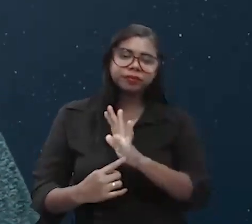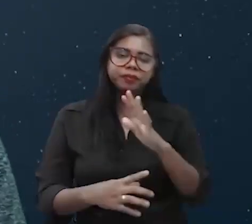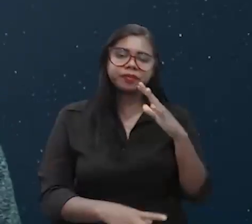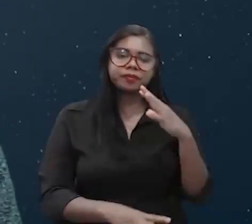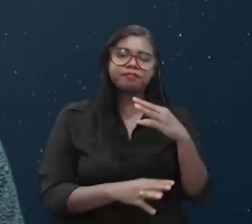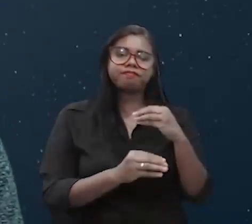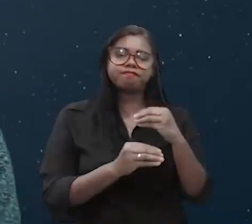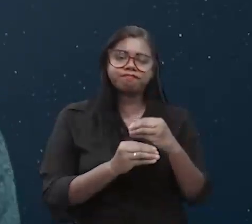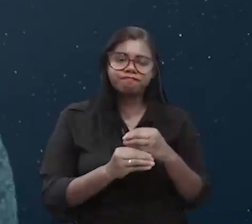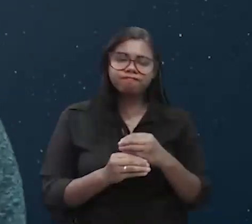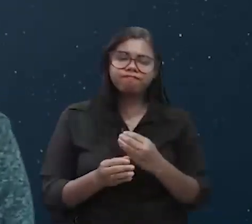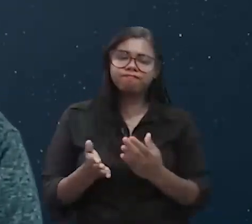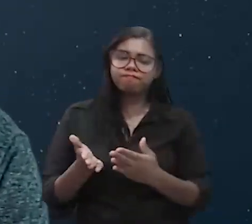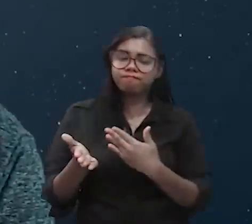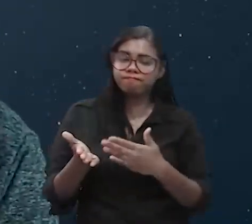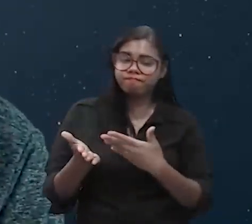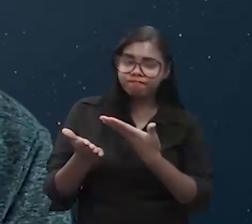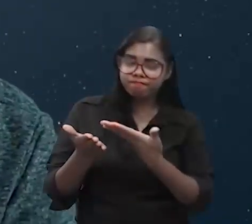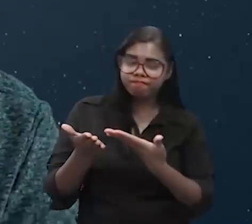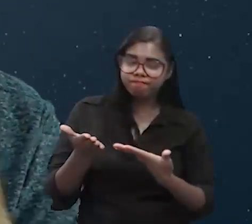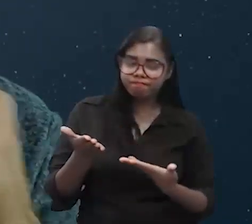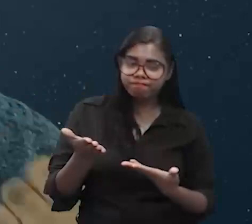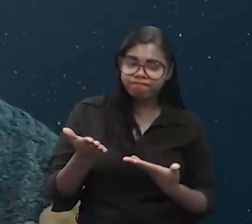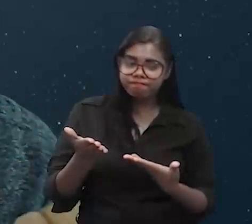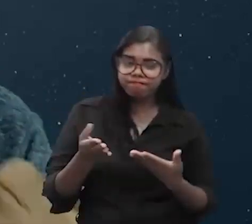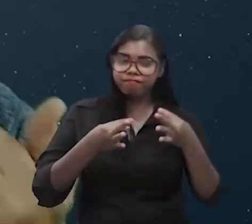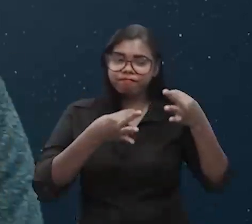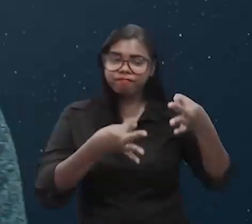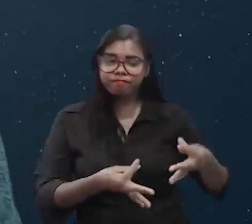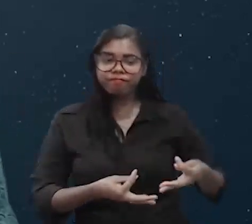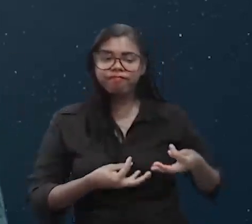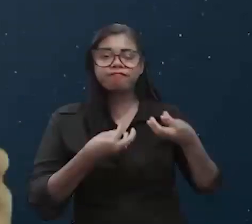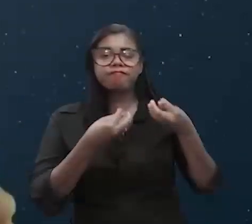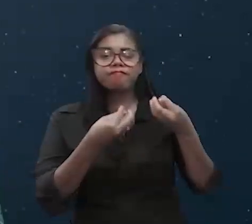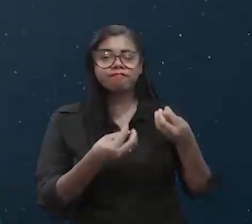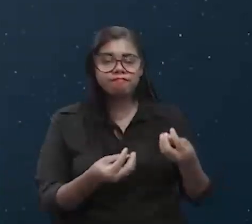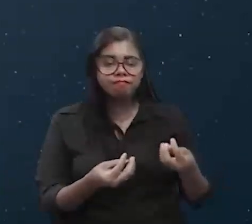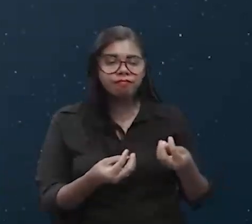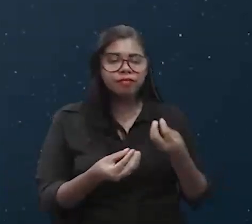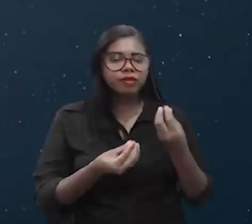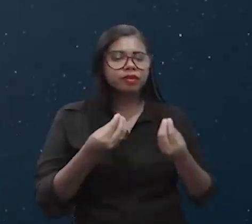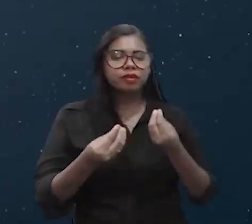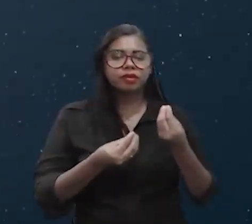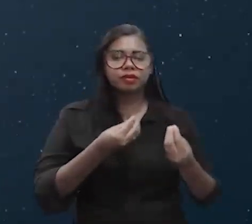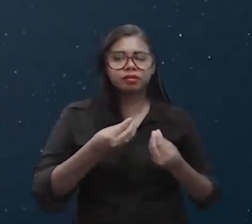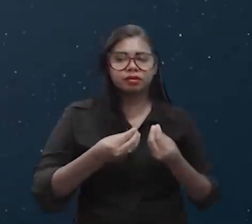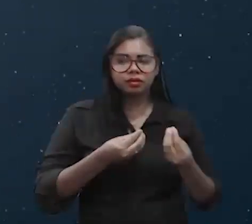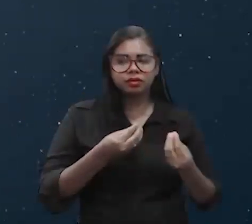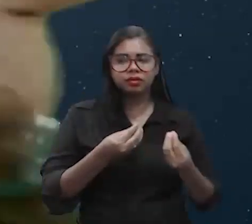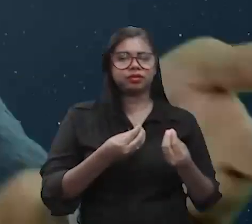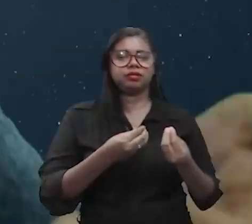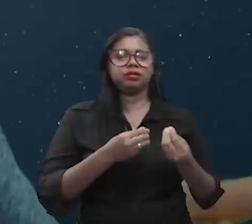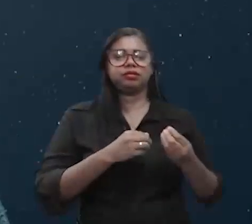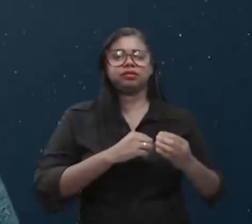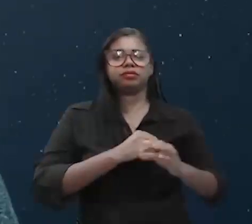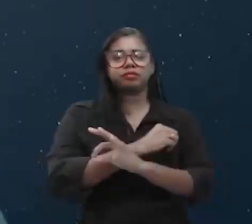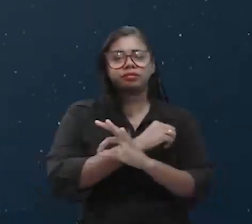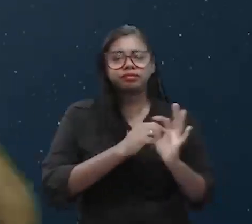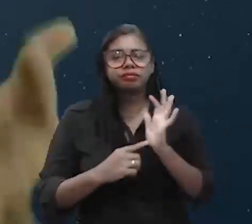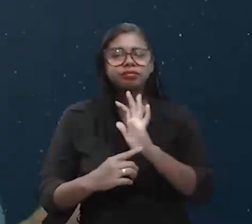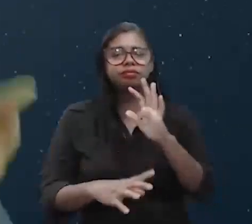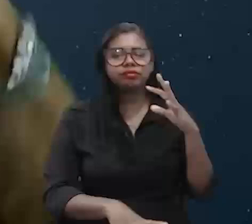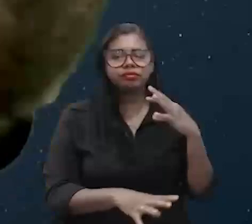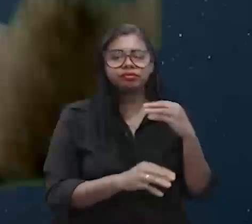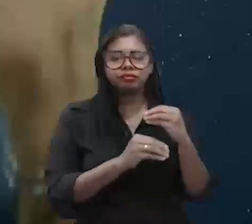Cunha, principalmente, sobretudo, mas como engenheiro, deixou muita coisa, acabei de dizer agora, ele que deu a delimitação